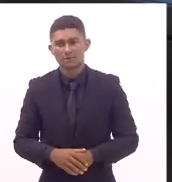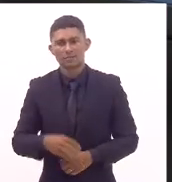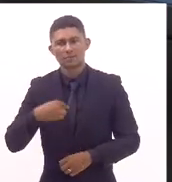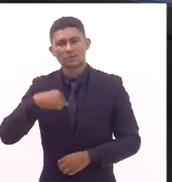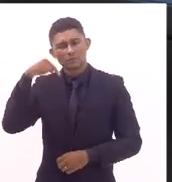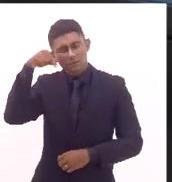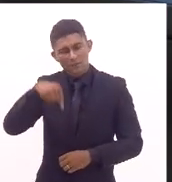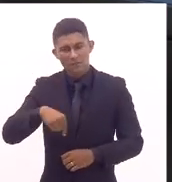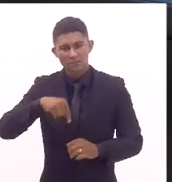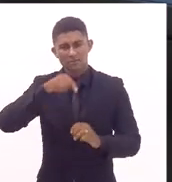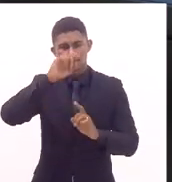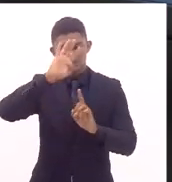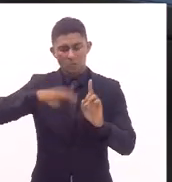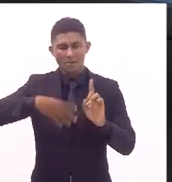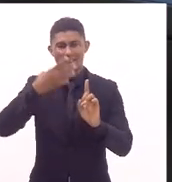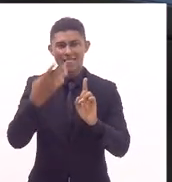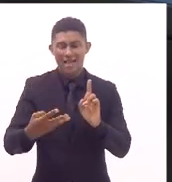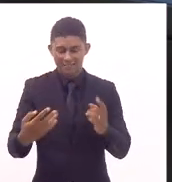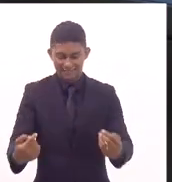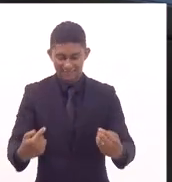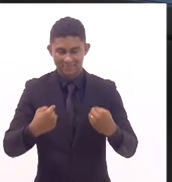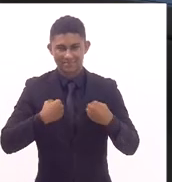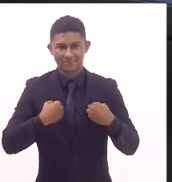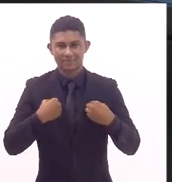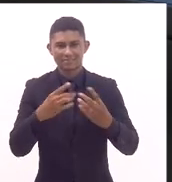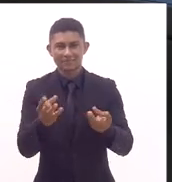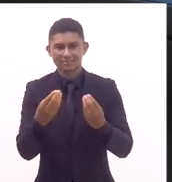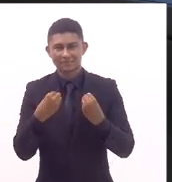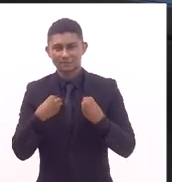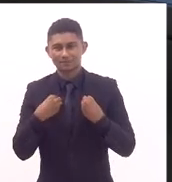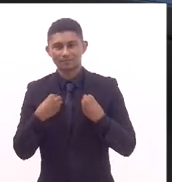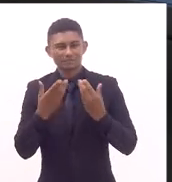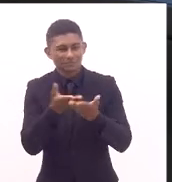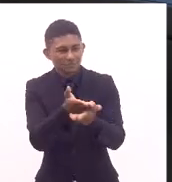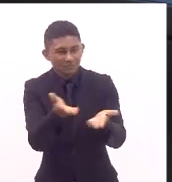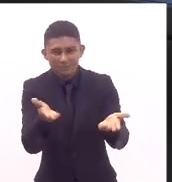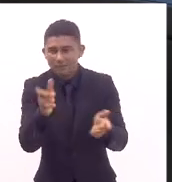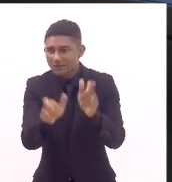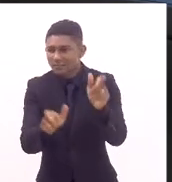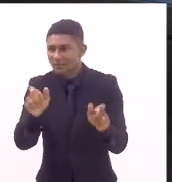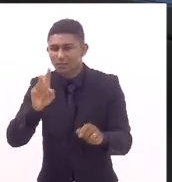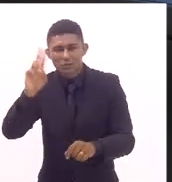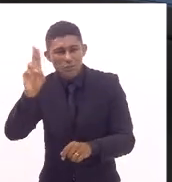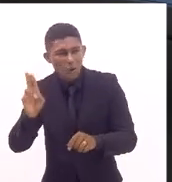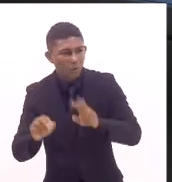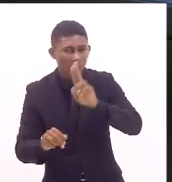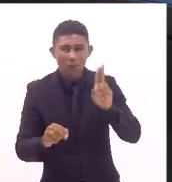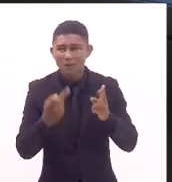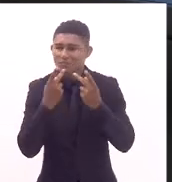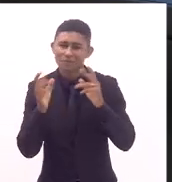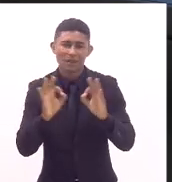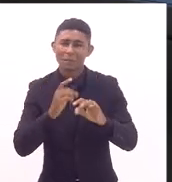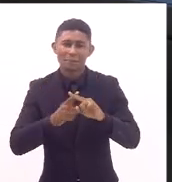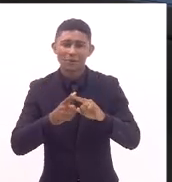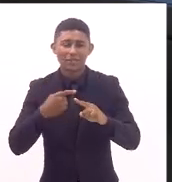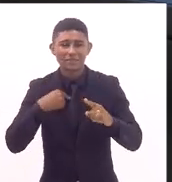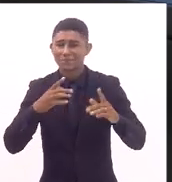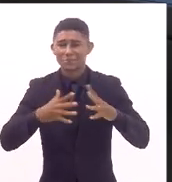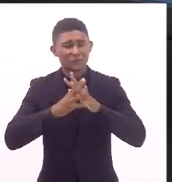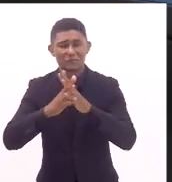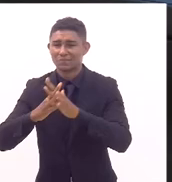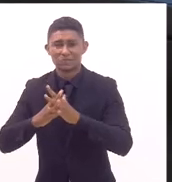recebendo essa homenagem ver tanta gente que eu queria dizer no nome mas depois dá uma confusão vocês não têm ideia